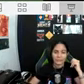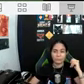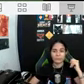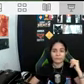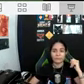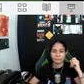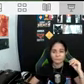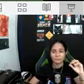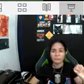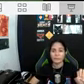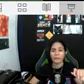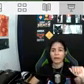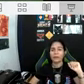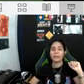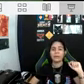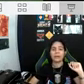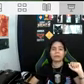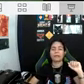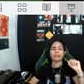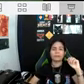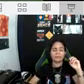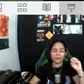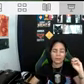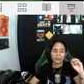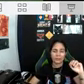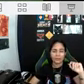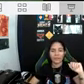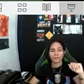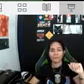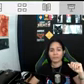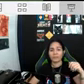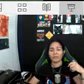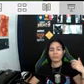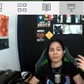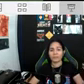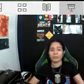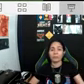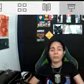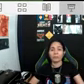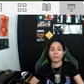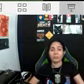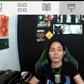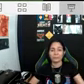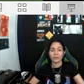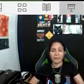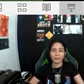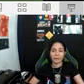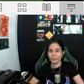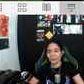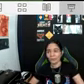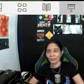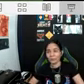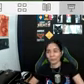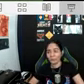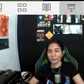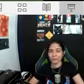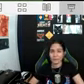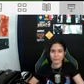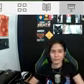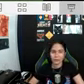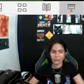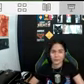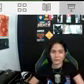alguns exemplos. Então, na coleta de dados, a gente tem, por exemplo, a manipulação experimental versus o